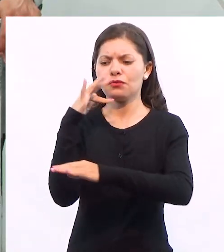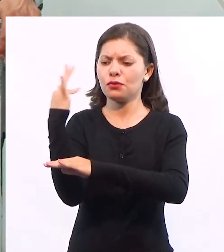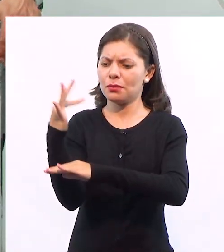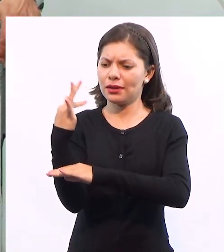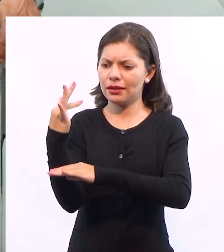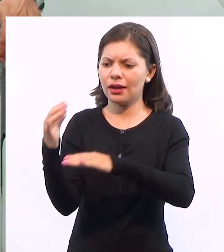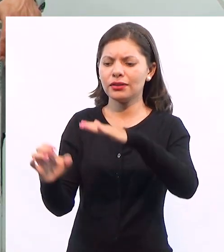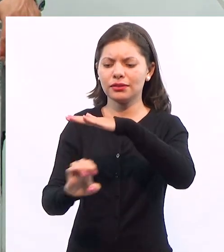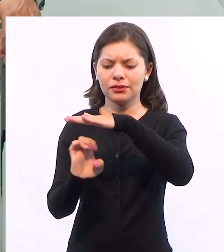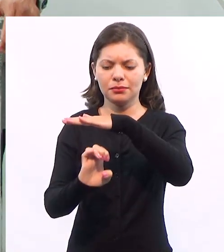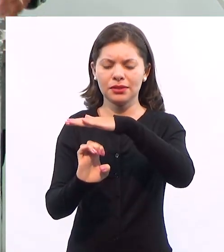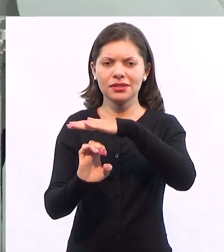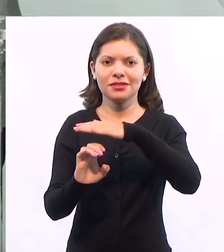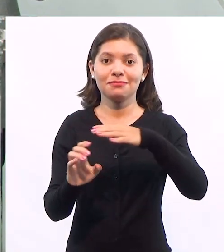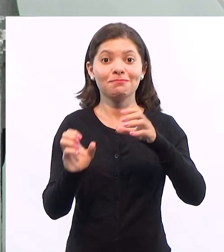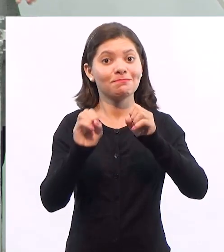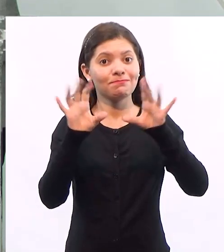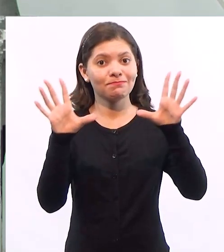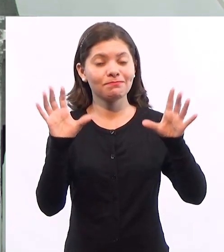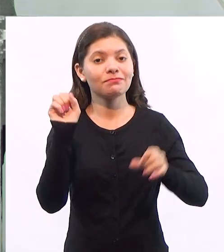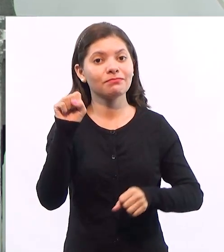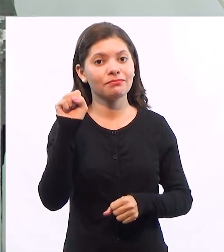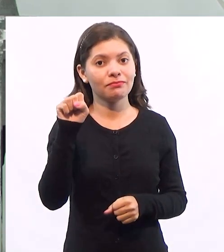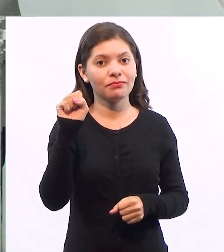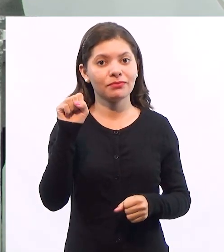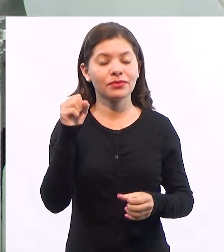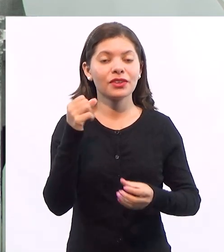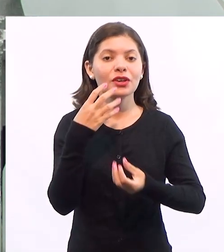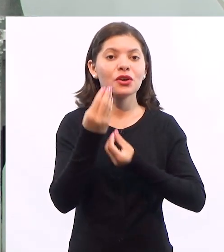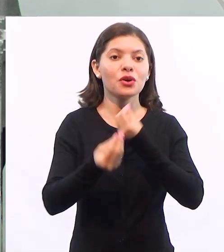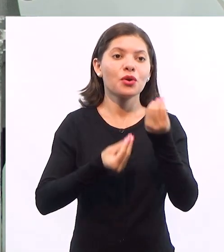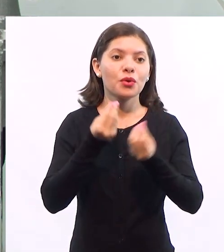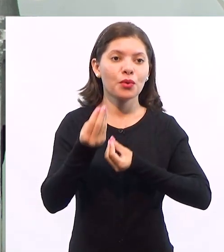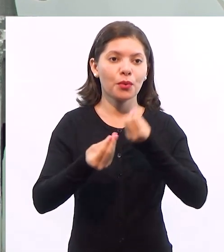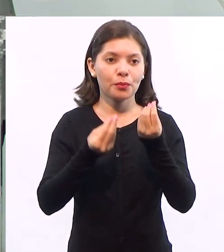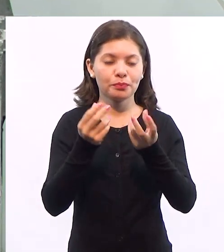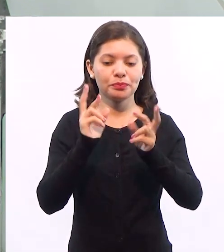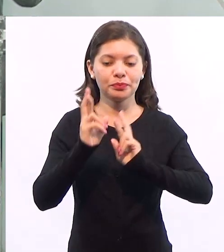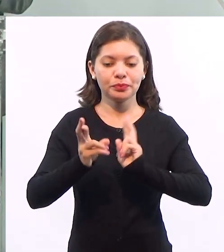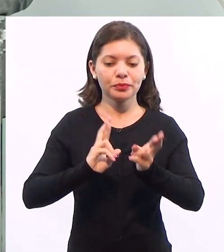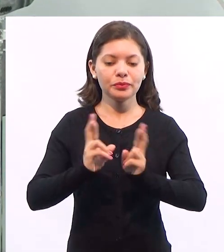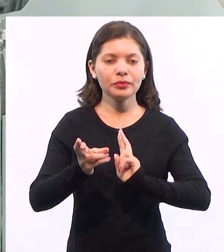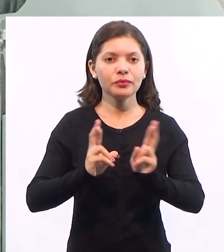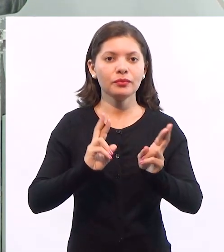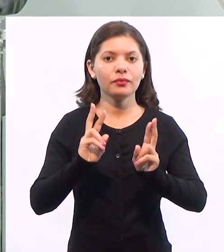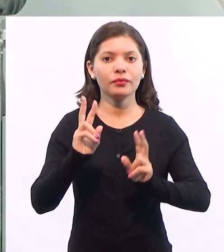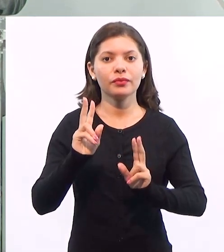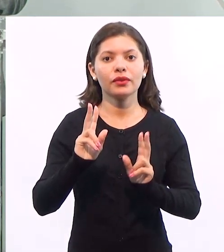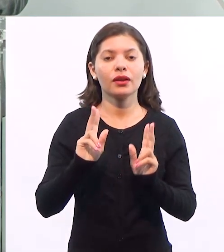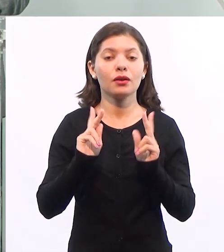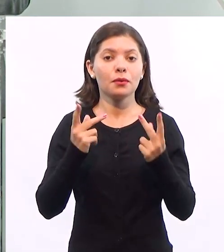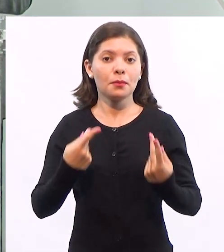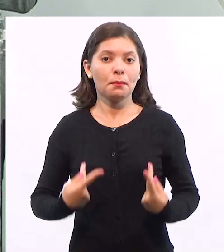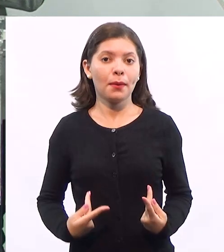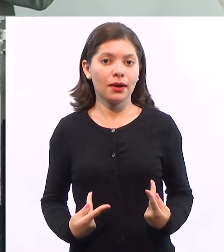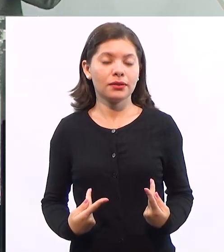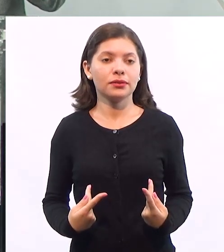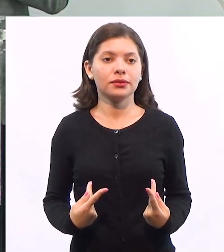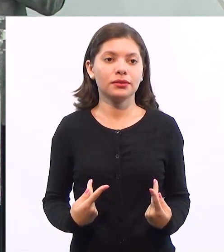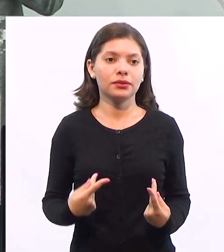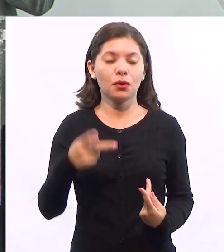existe. E essa informalidade se dá exatamente por conta das relações humanas entre as pessoas.